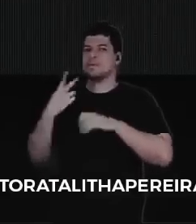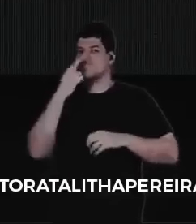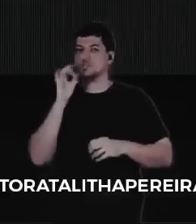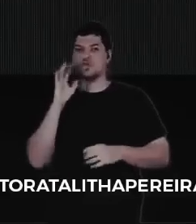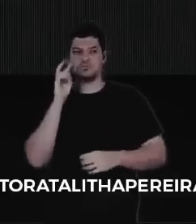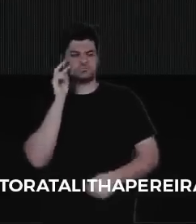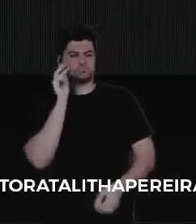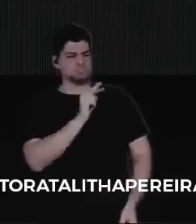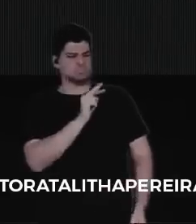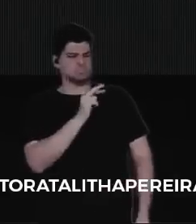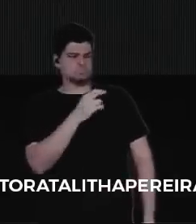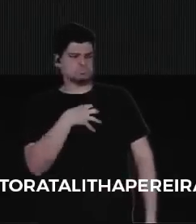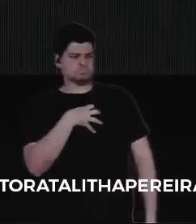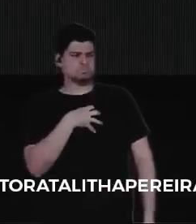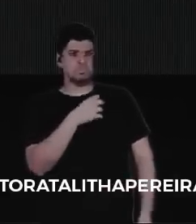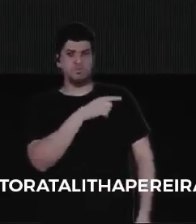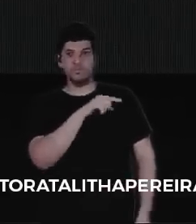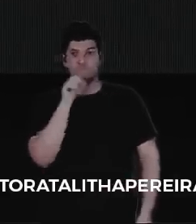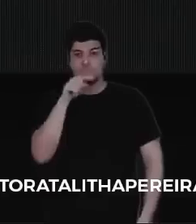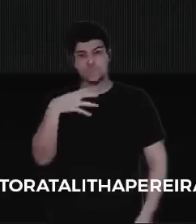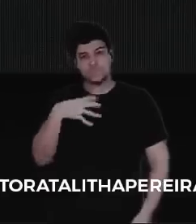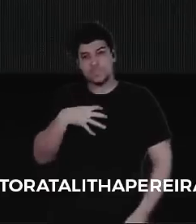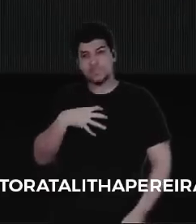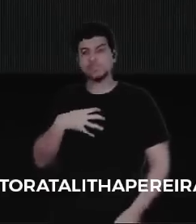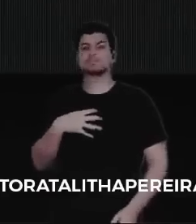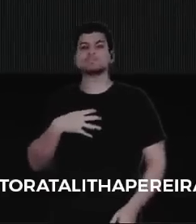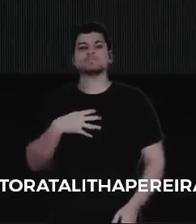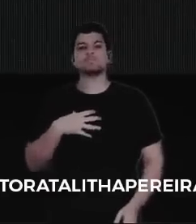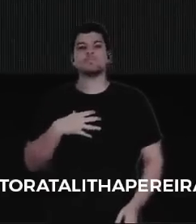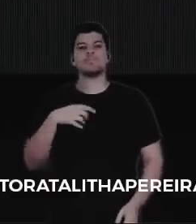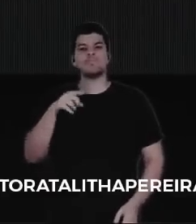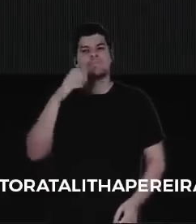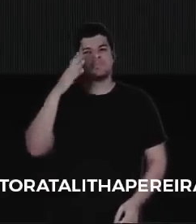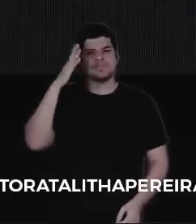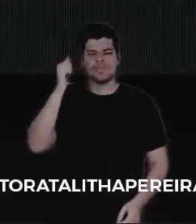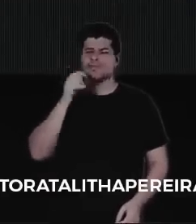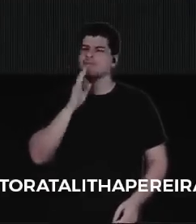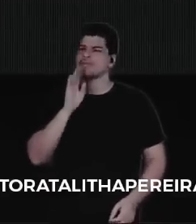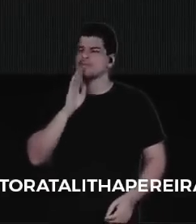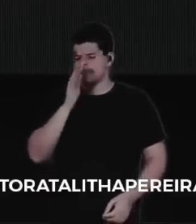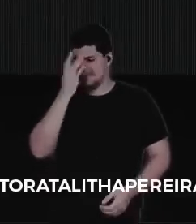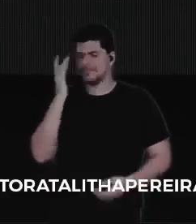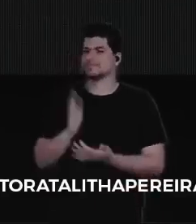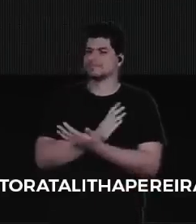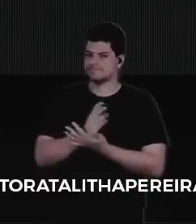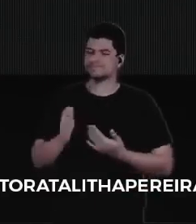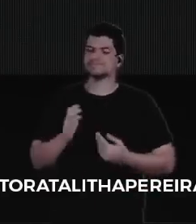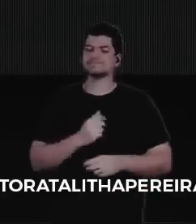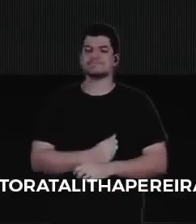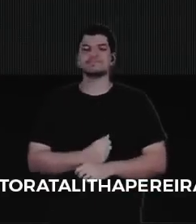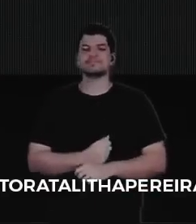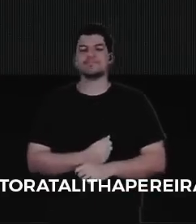porque o corpo fala. Fala ou não fala? Quem é psicólogo sabe do que eu estou falando aqui.